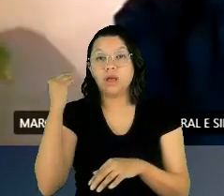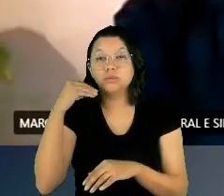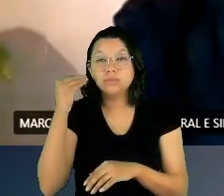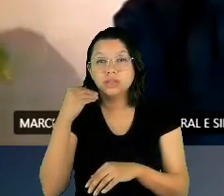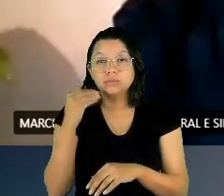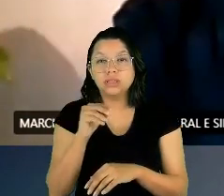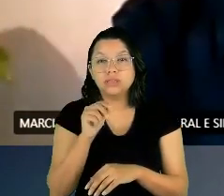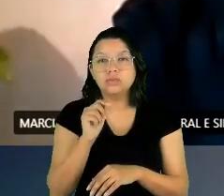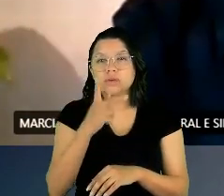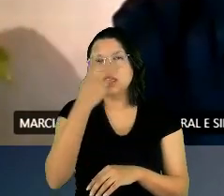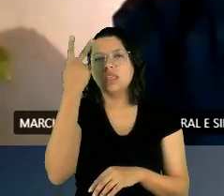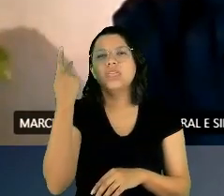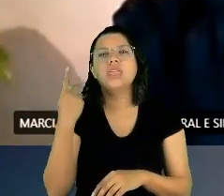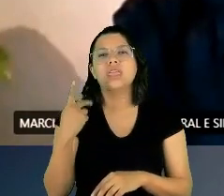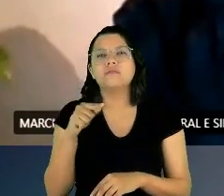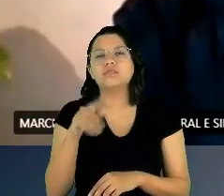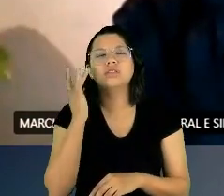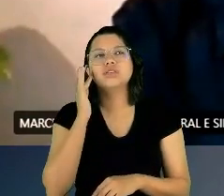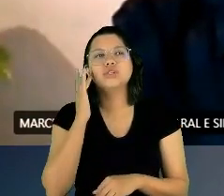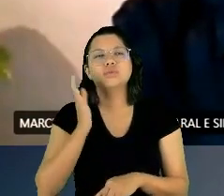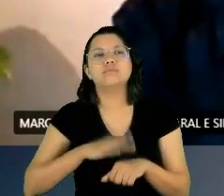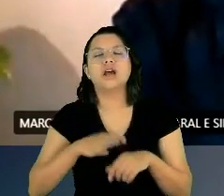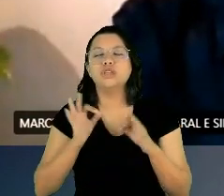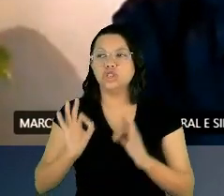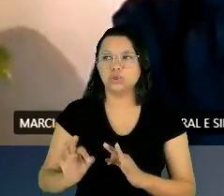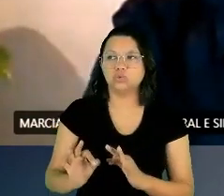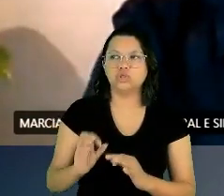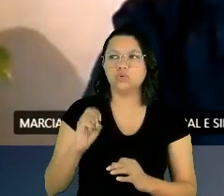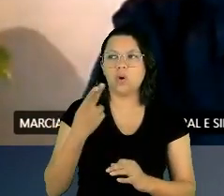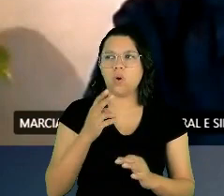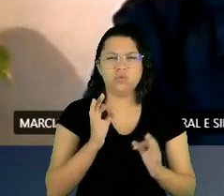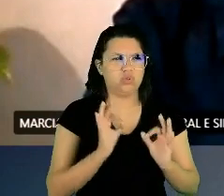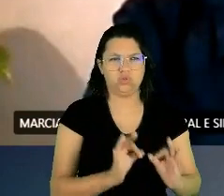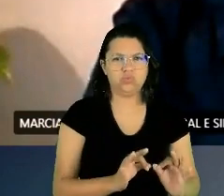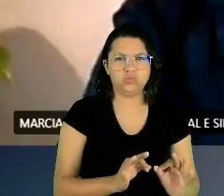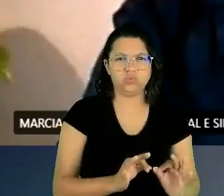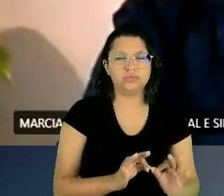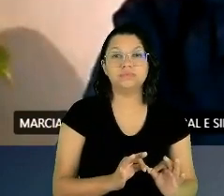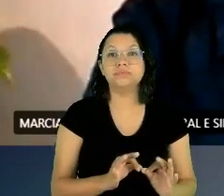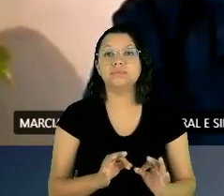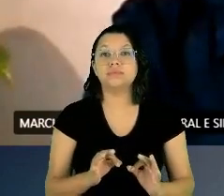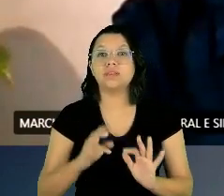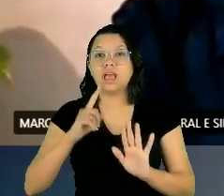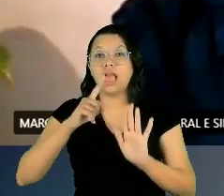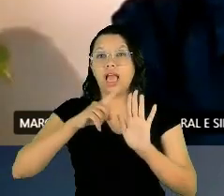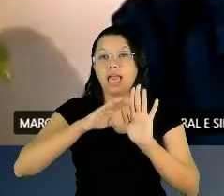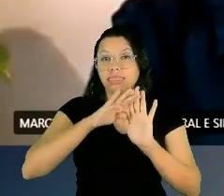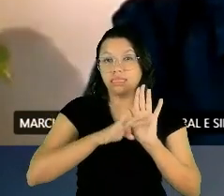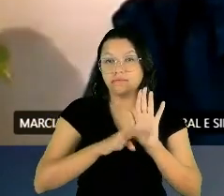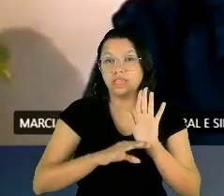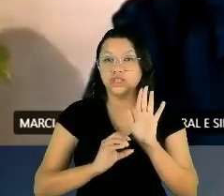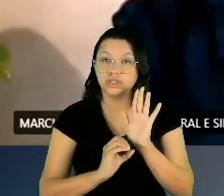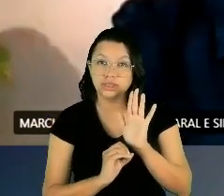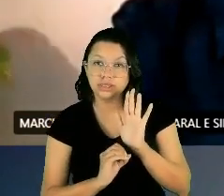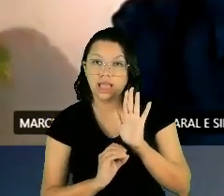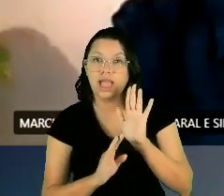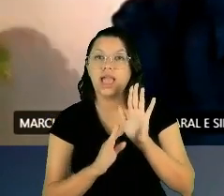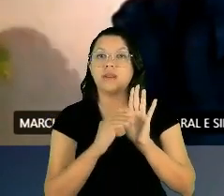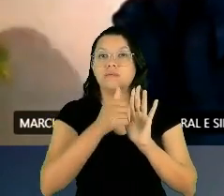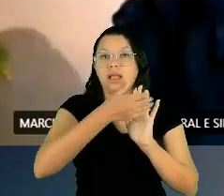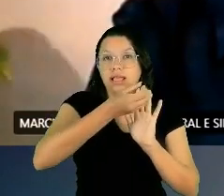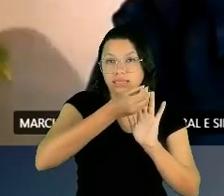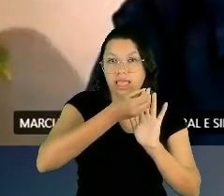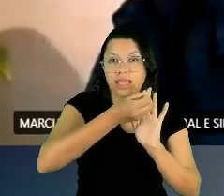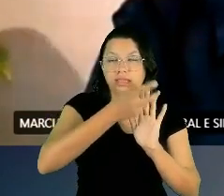do experimento quem que eles acharam que foi mais justo ou injusto. Então, eu tinha que classificar de 0 a